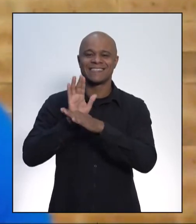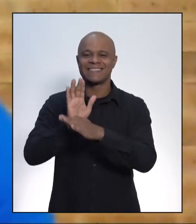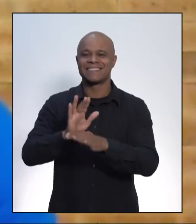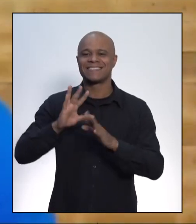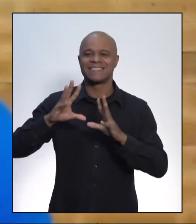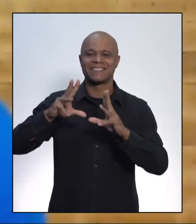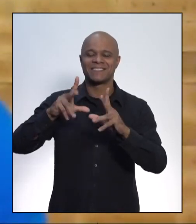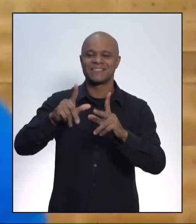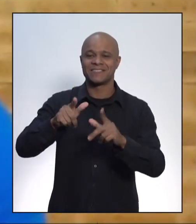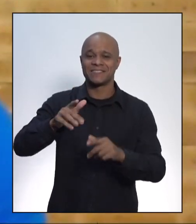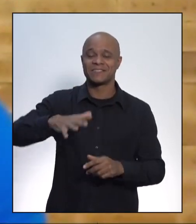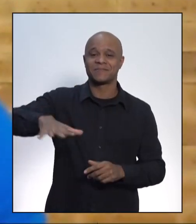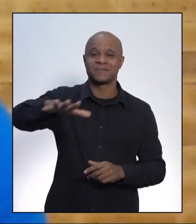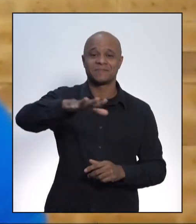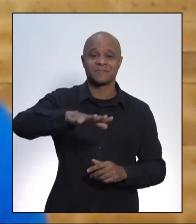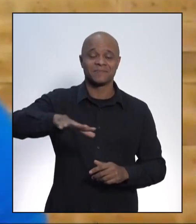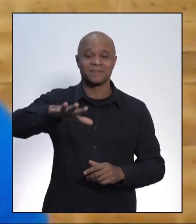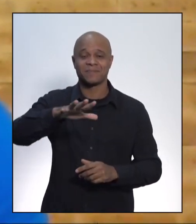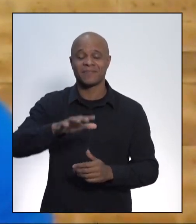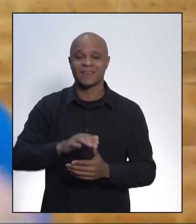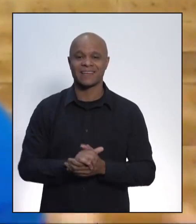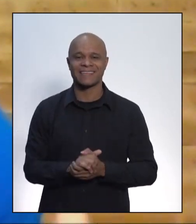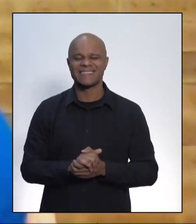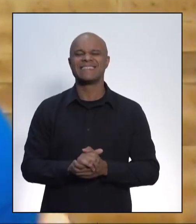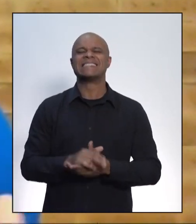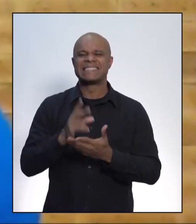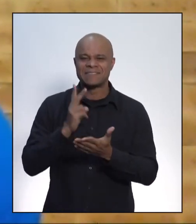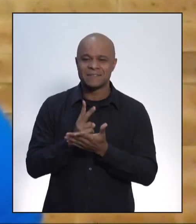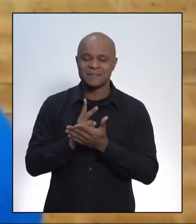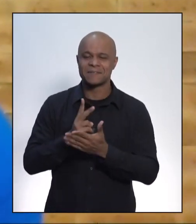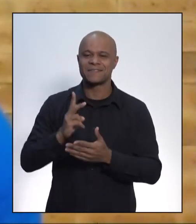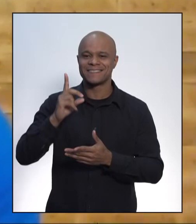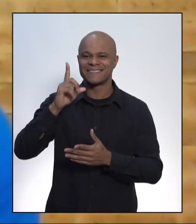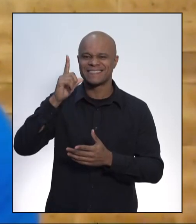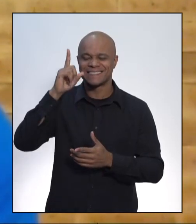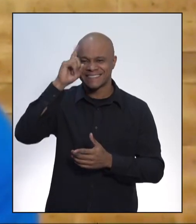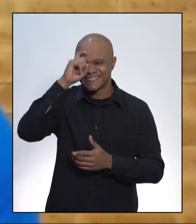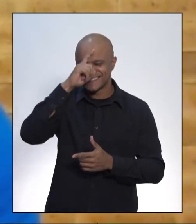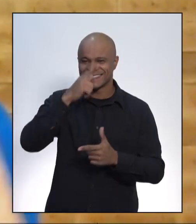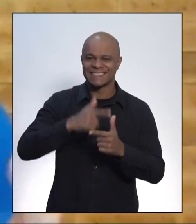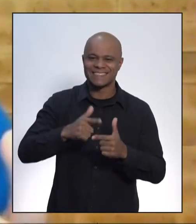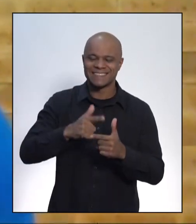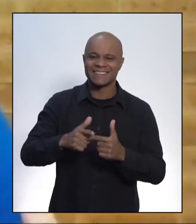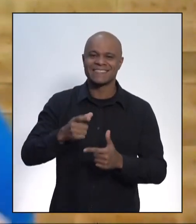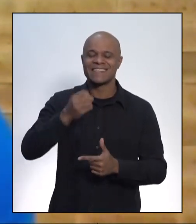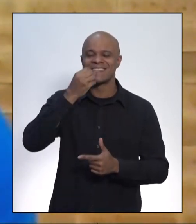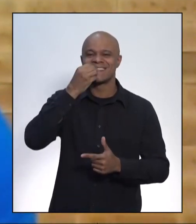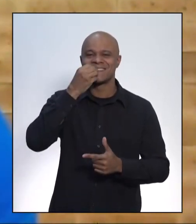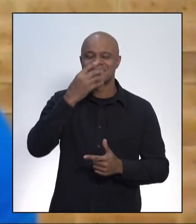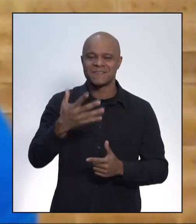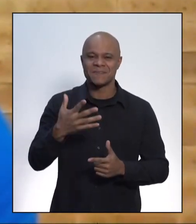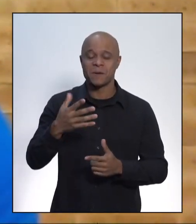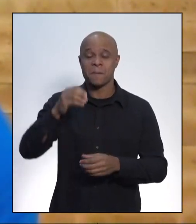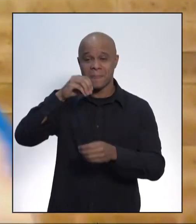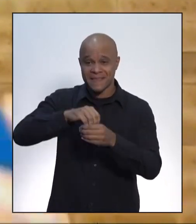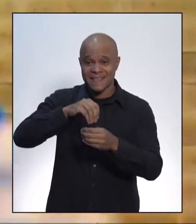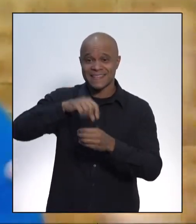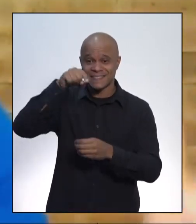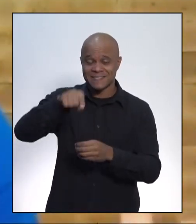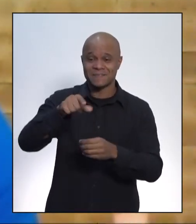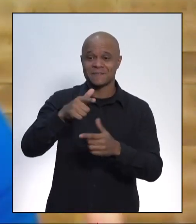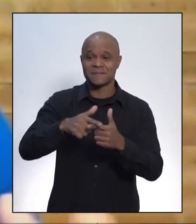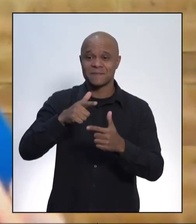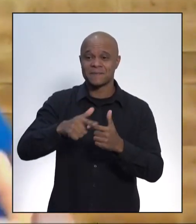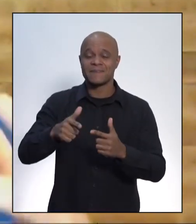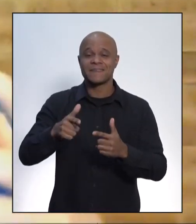vocês. Eu acho que apesar das dificuldades que a gente está vivendo, eu acho que são dentro dessas crises, são dentro desses